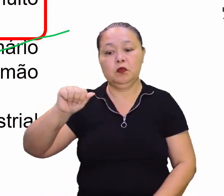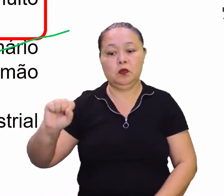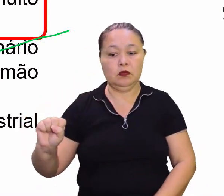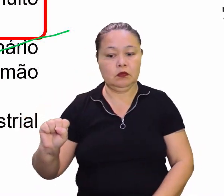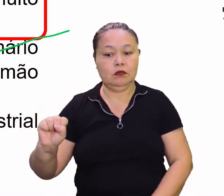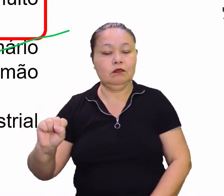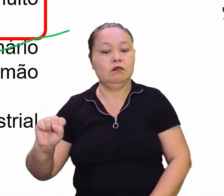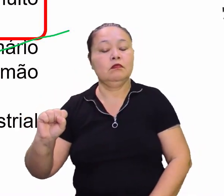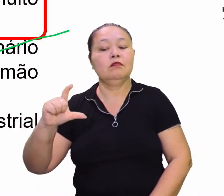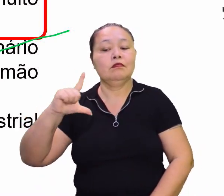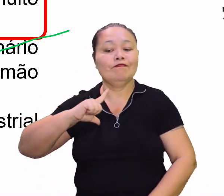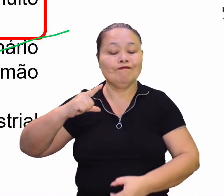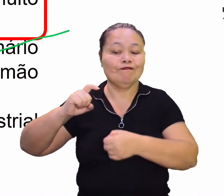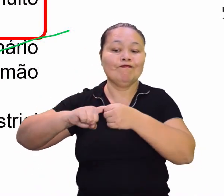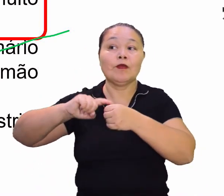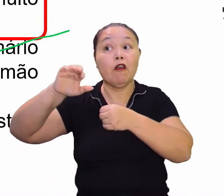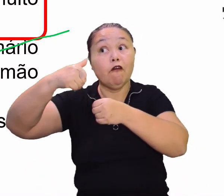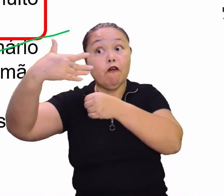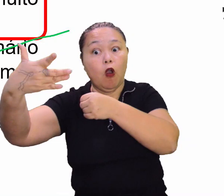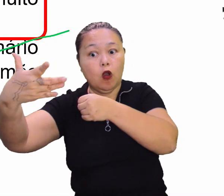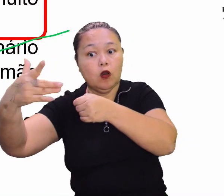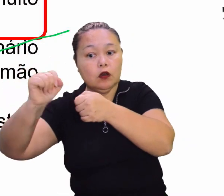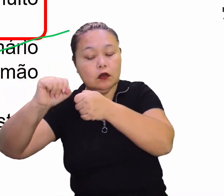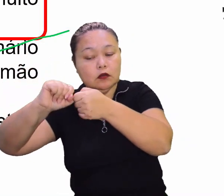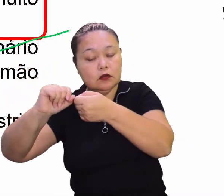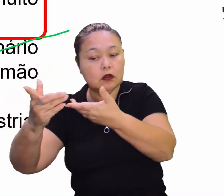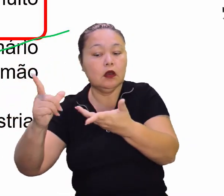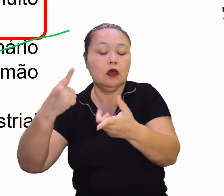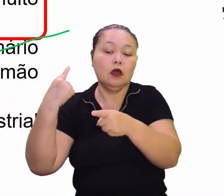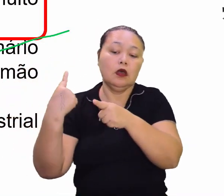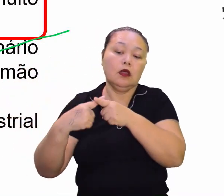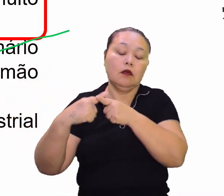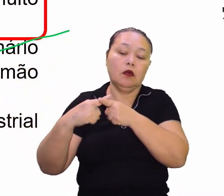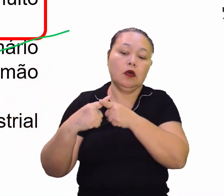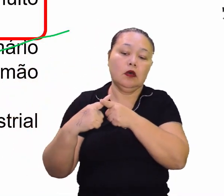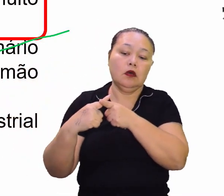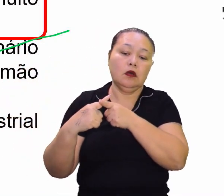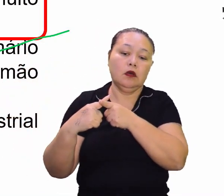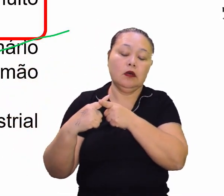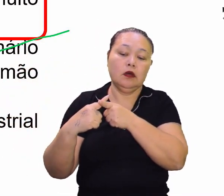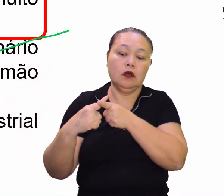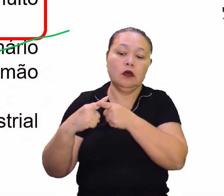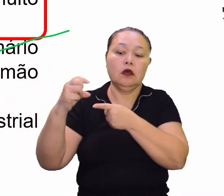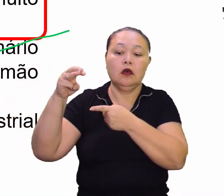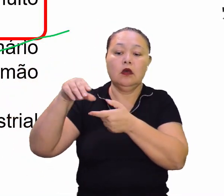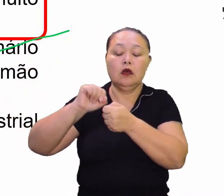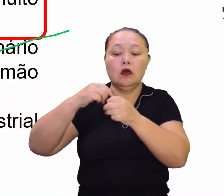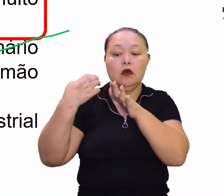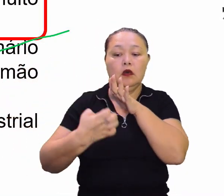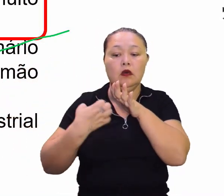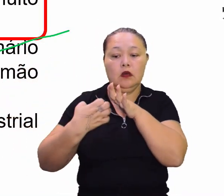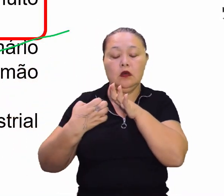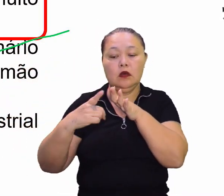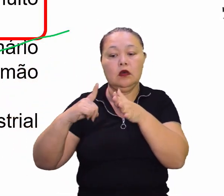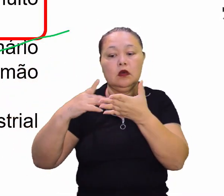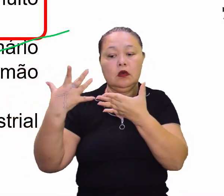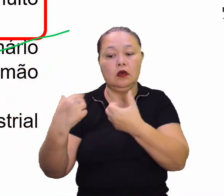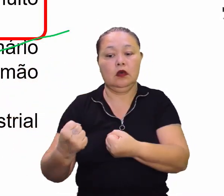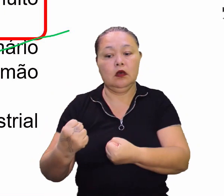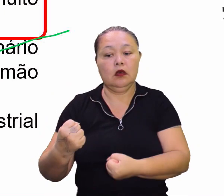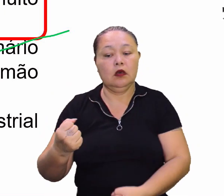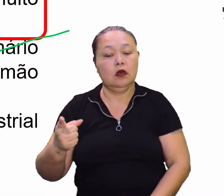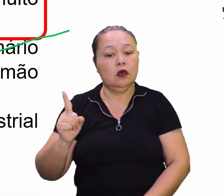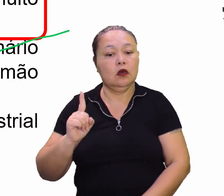matérias-primas. Depende dessa matéria-prima, até porque, professor Jorge, o modelo de industrialização adotado